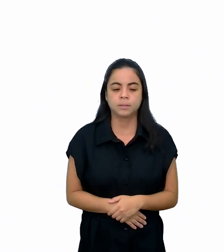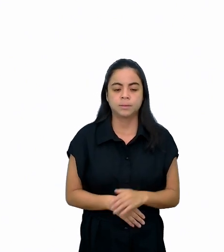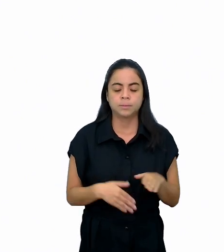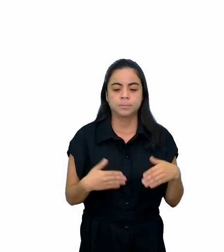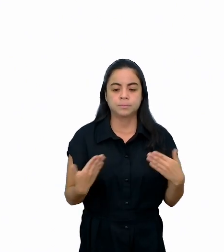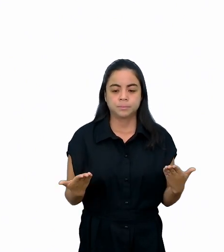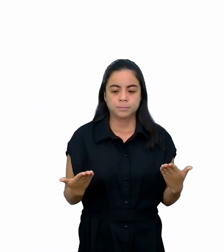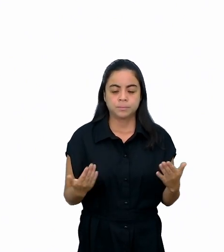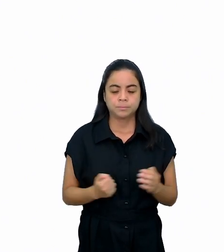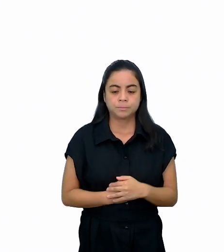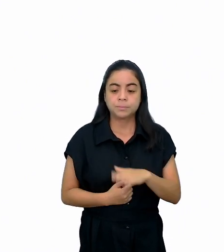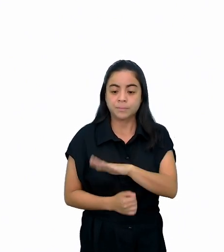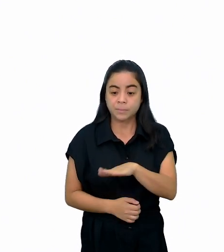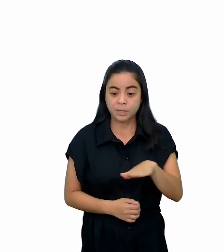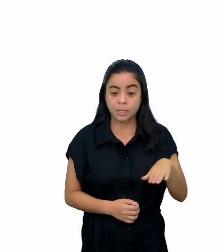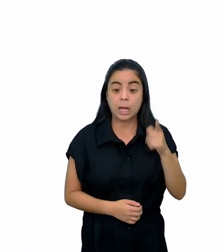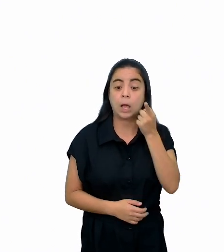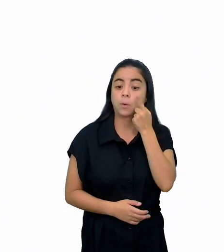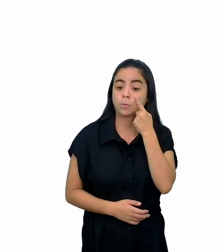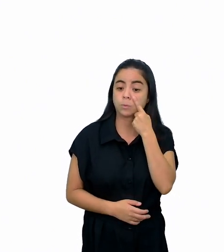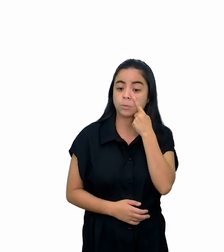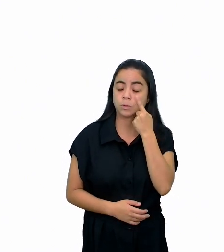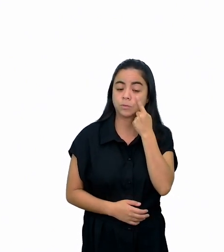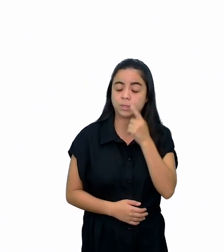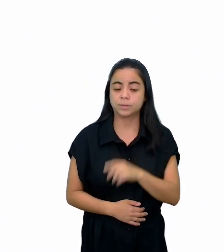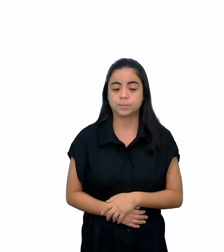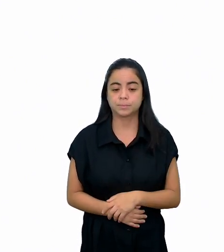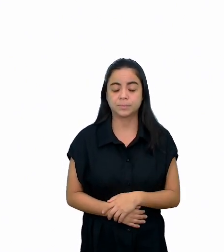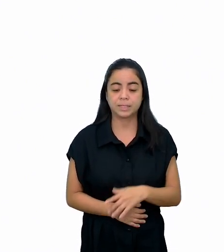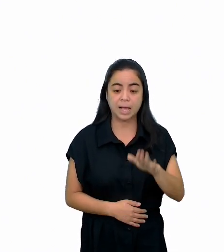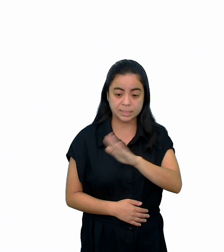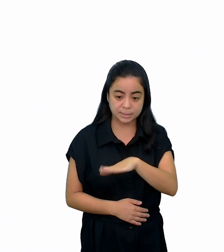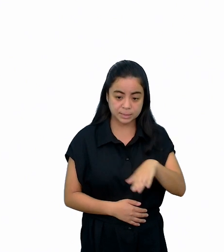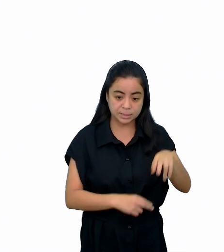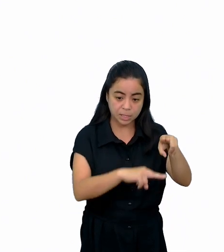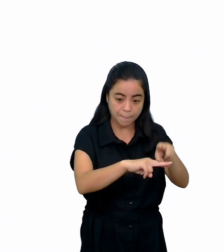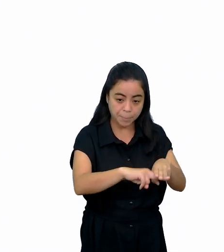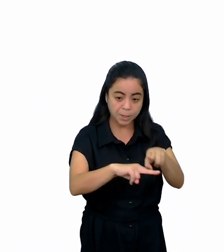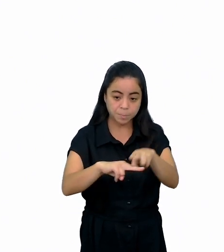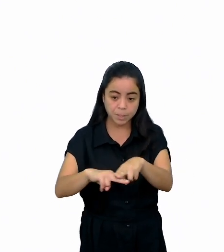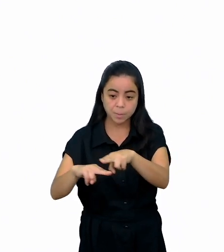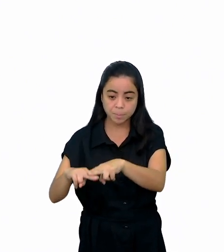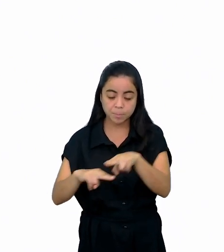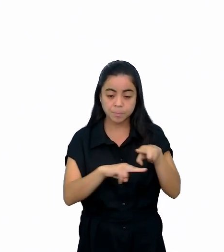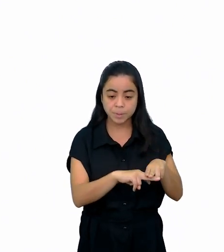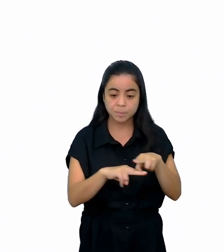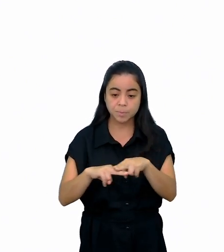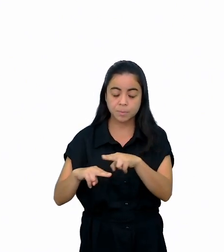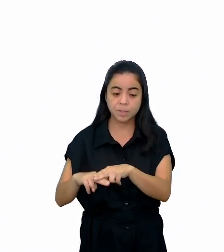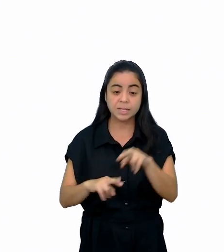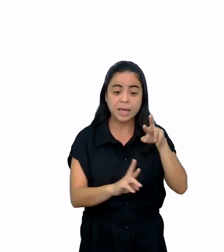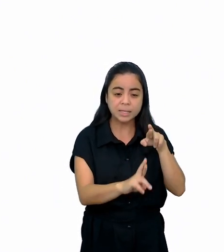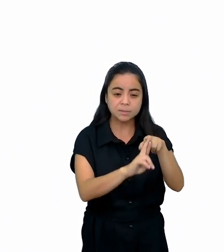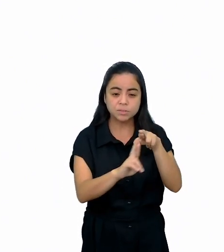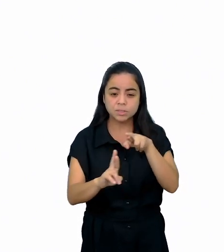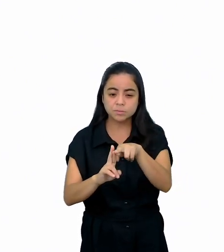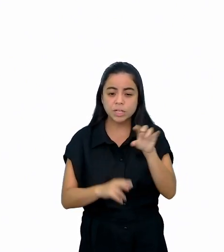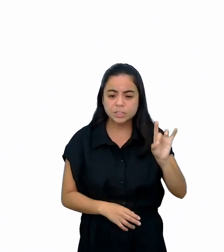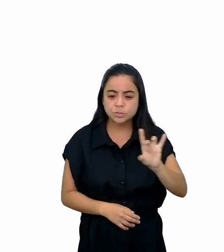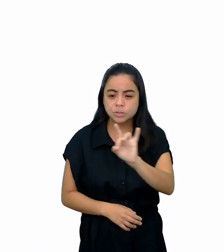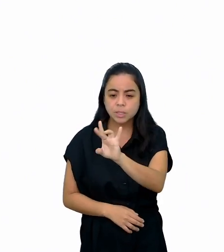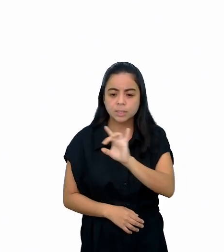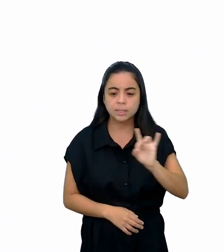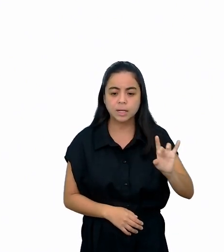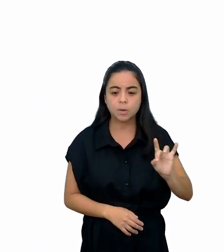que as crianças estão sentadas e qual é a referência da localização dessa sala.